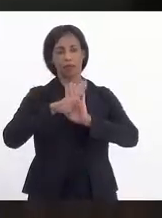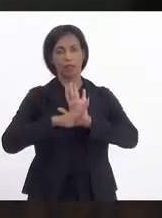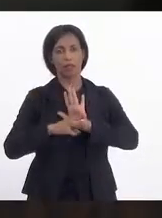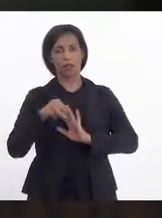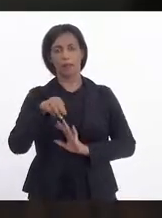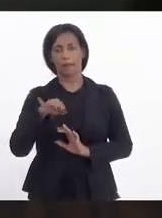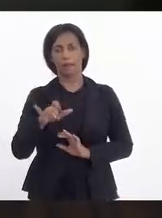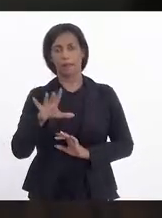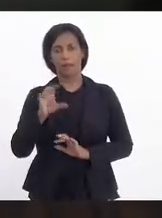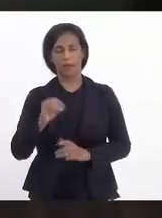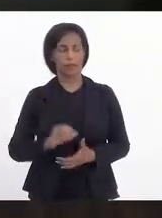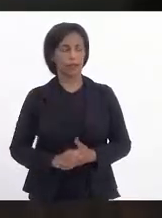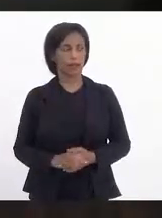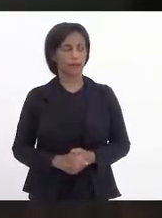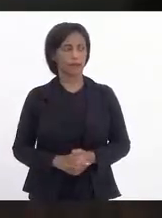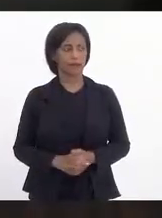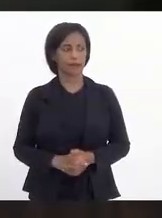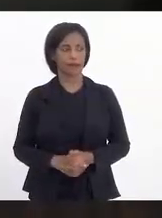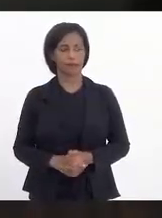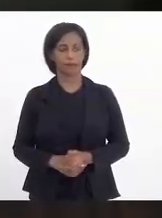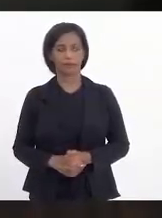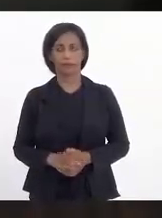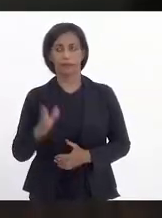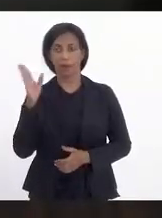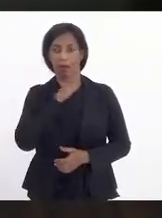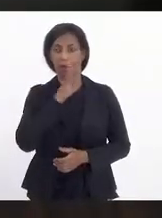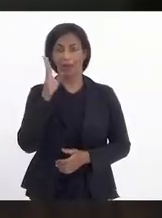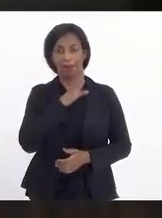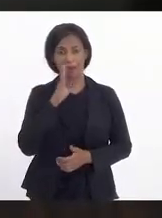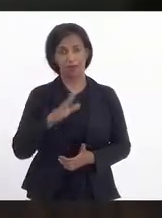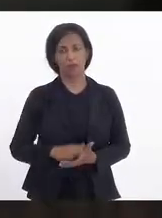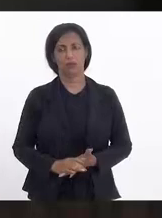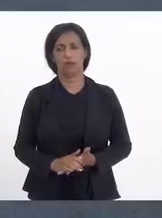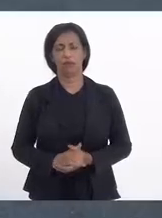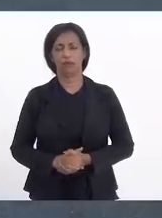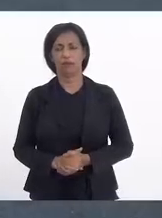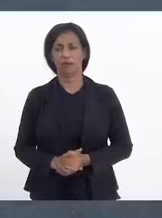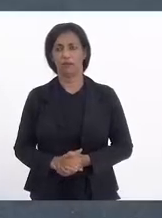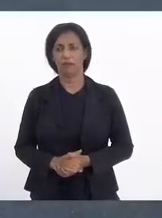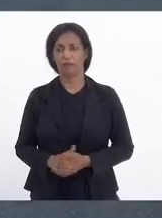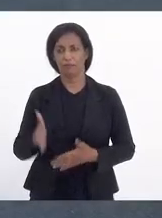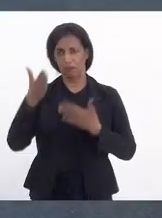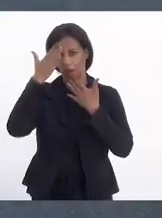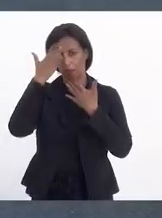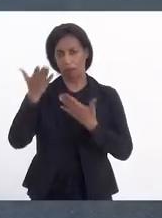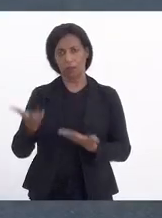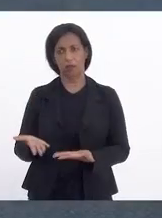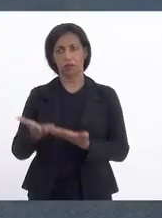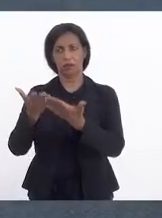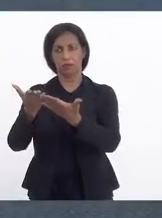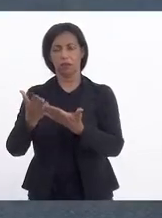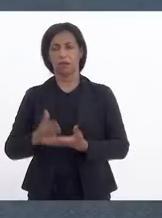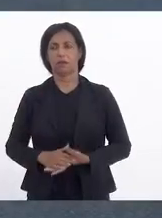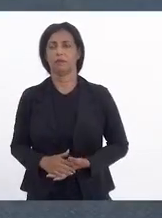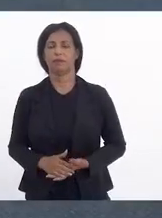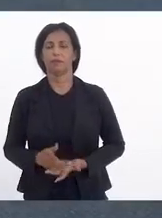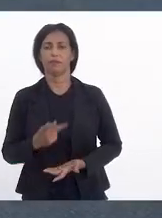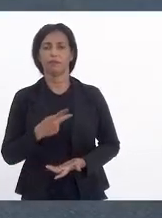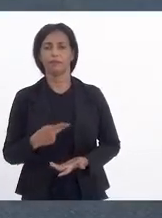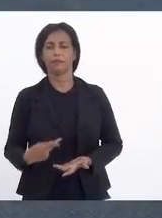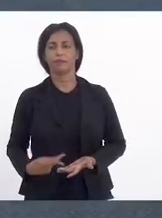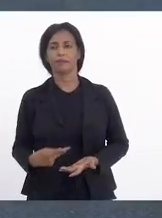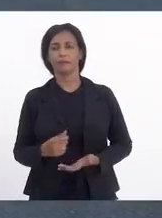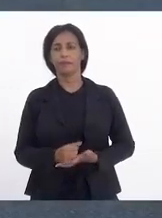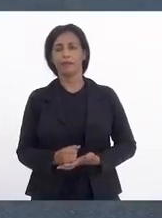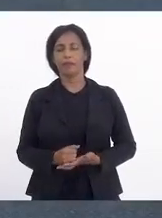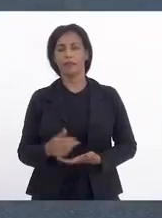deputado Marcelo do seu Dino bem rapidamente e agradeço a senhora presente